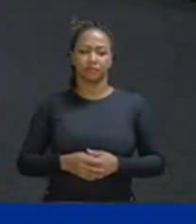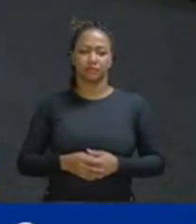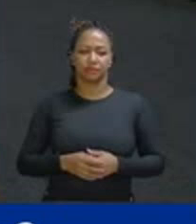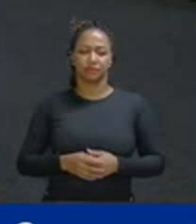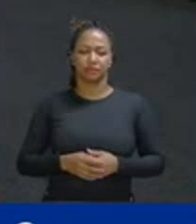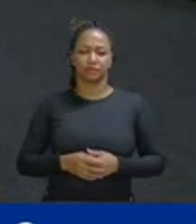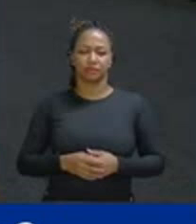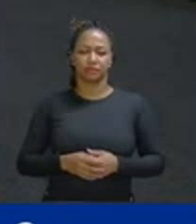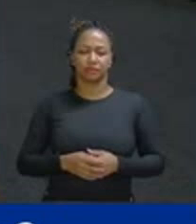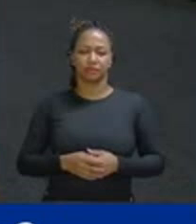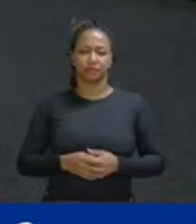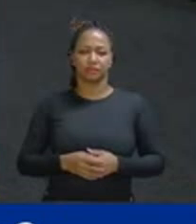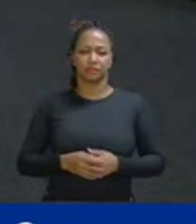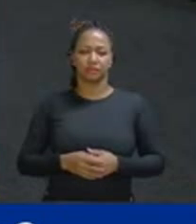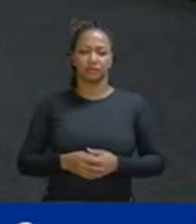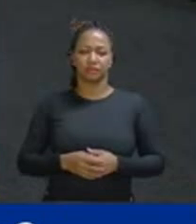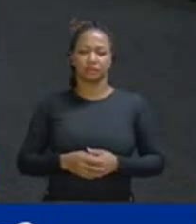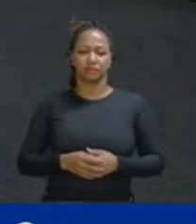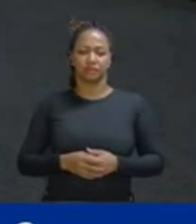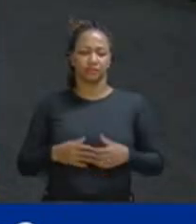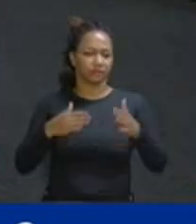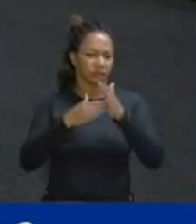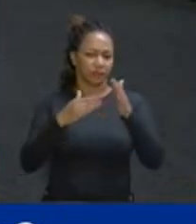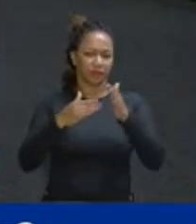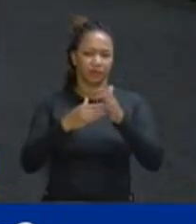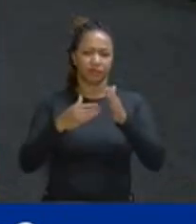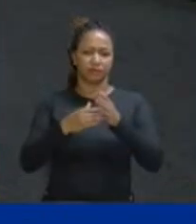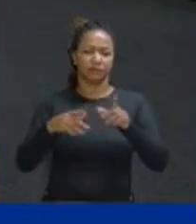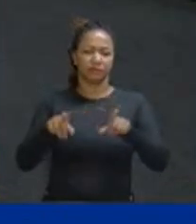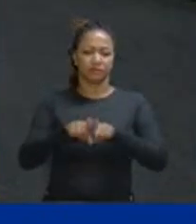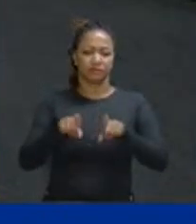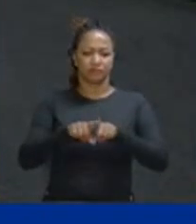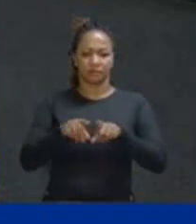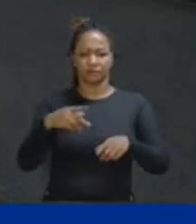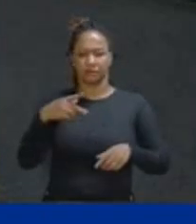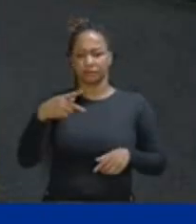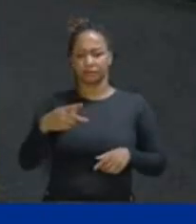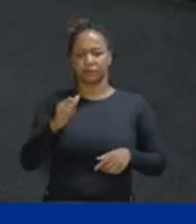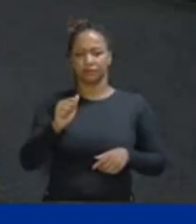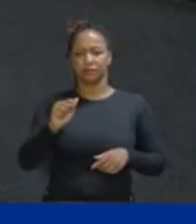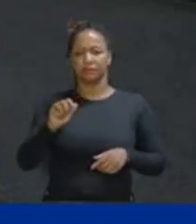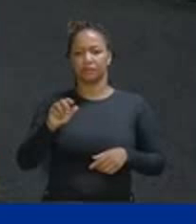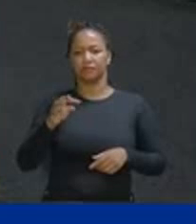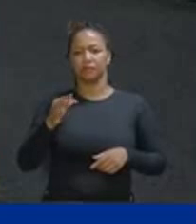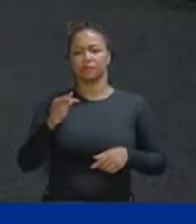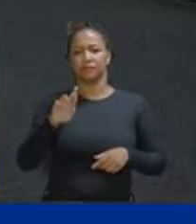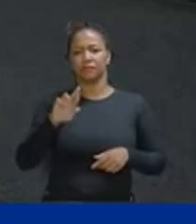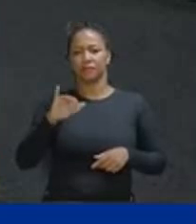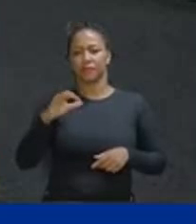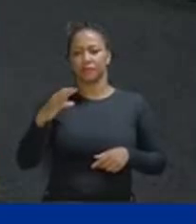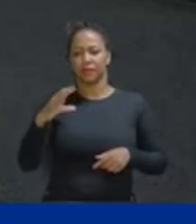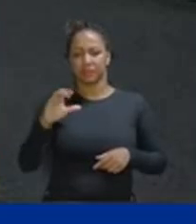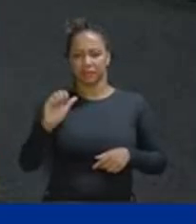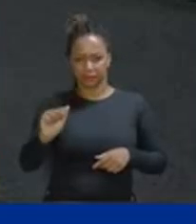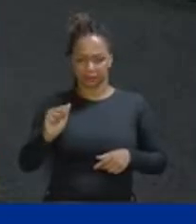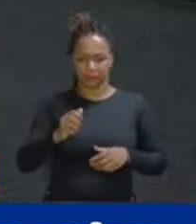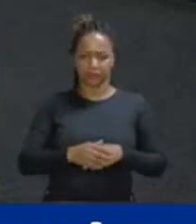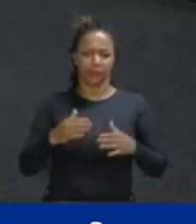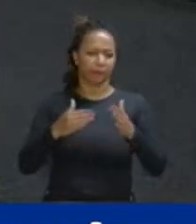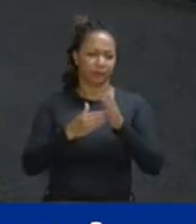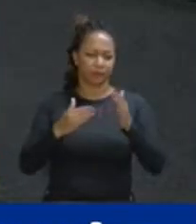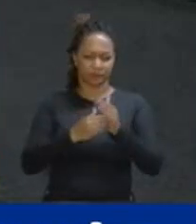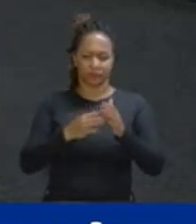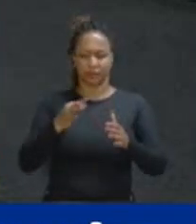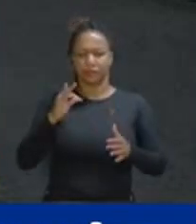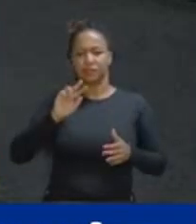Excelência. pela Exemplo do ordem, plenário. presidente. Eu Oi? estou impedida. É o da Patrícia Ferraz? Isto. Eu estou impedida. Ok. Então, impedida,